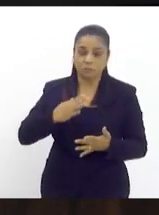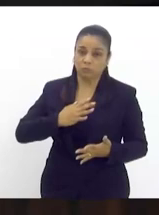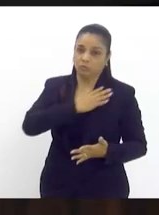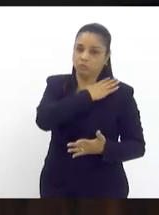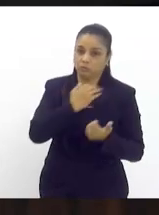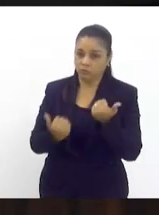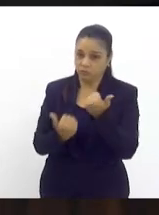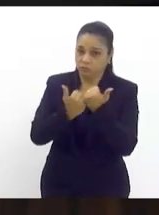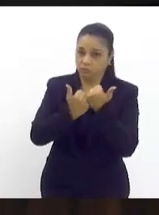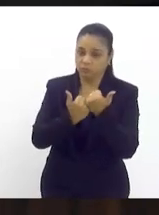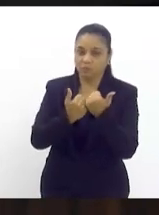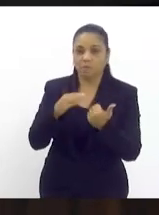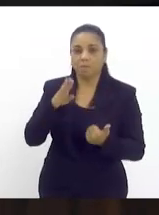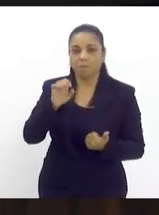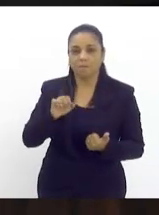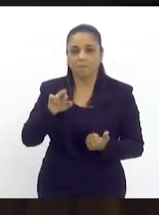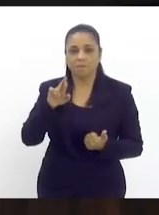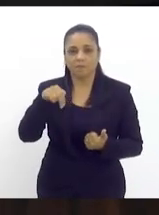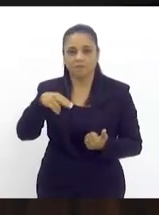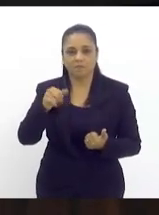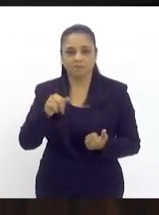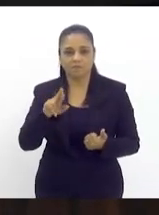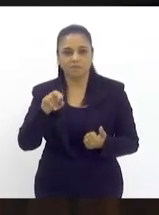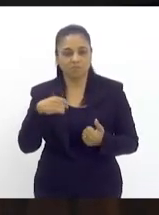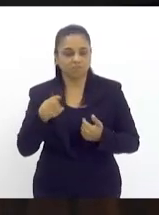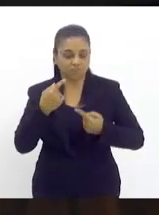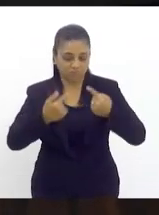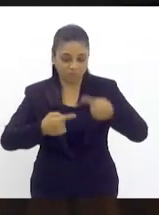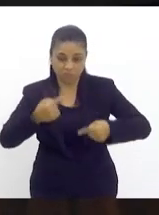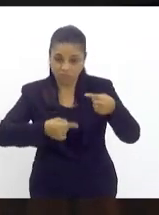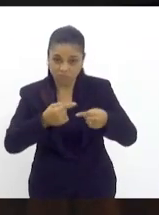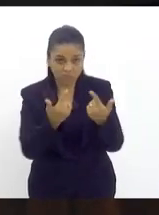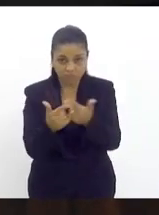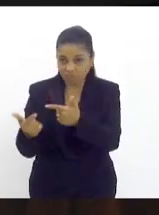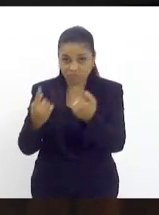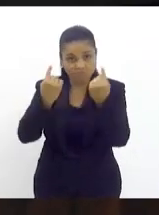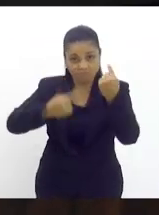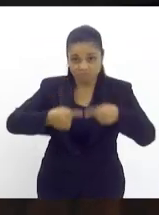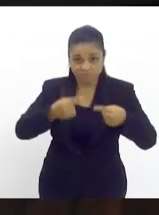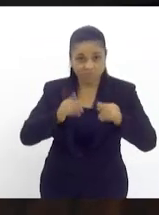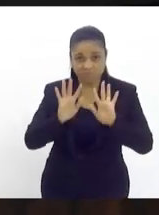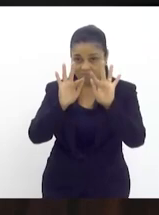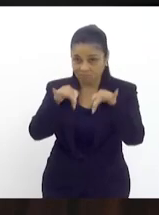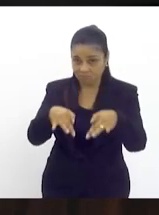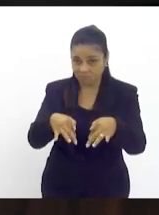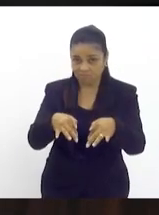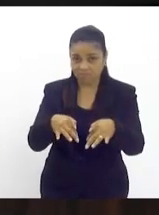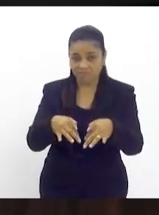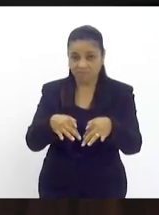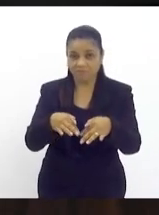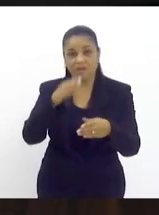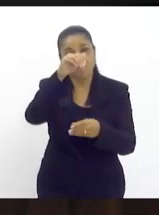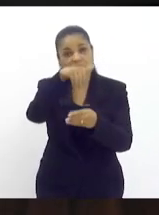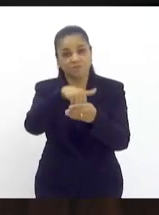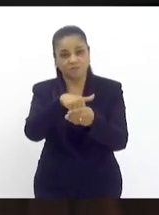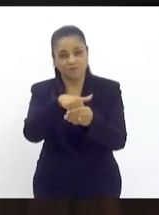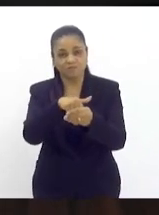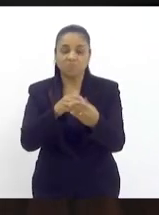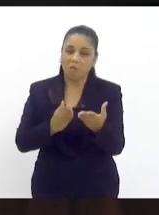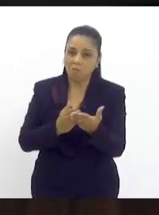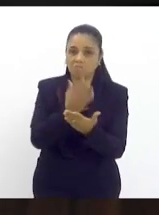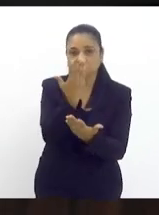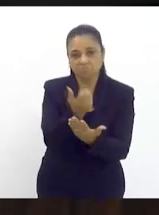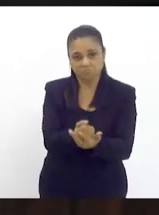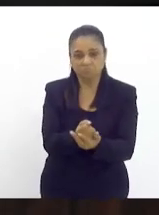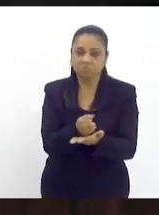Bernardo em discussão não havendo Quem Queira discutir é encerrada discussão em votação senhores que